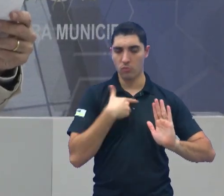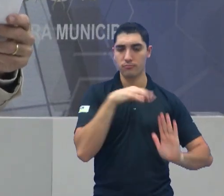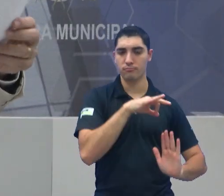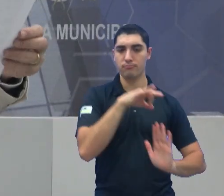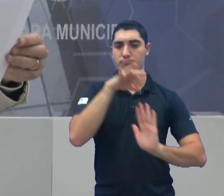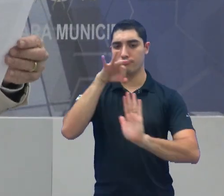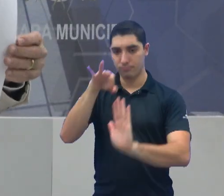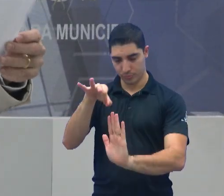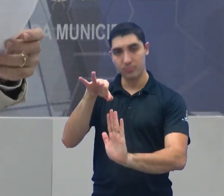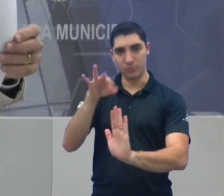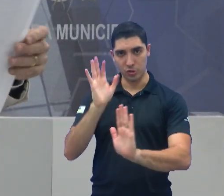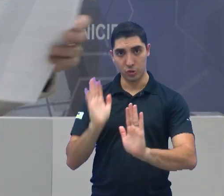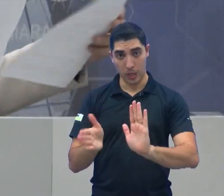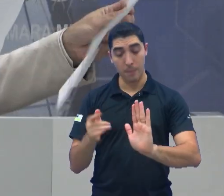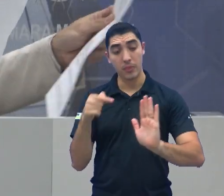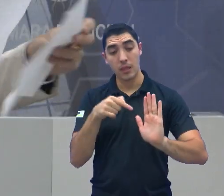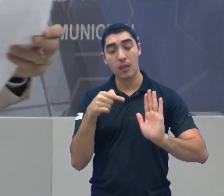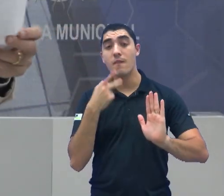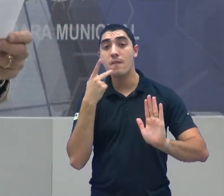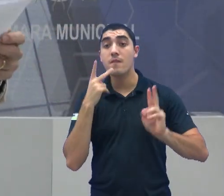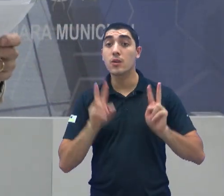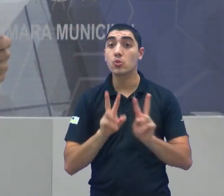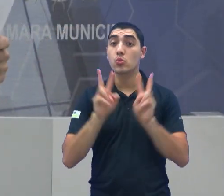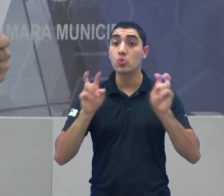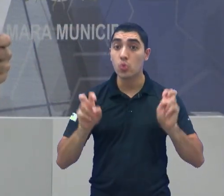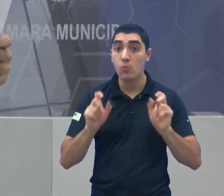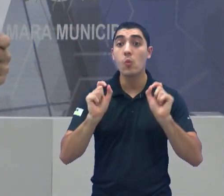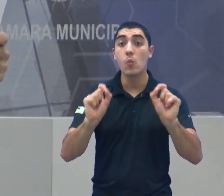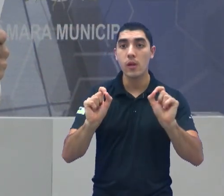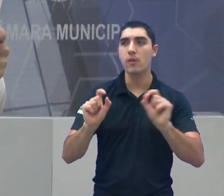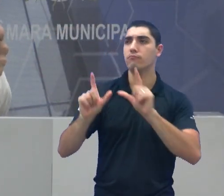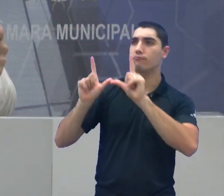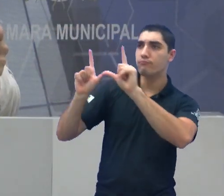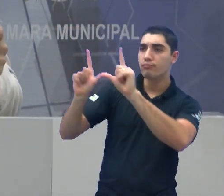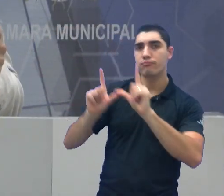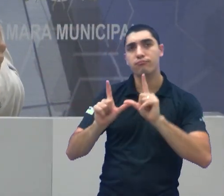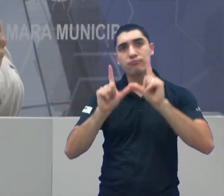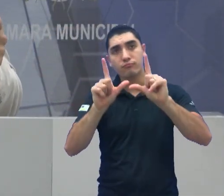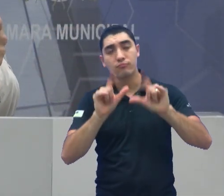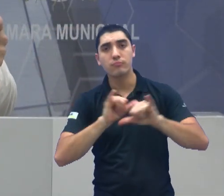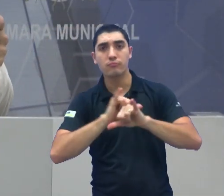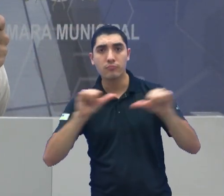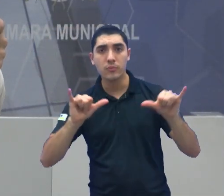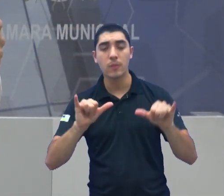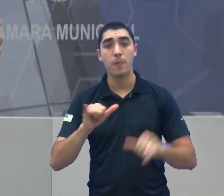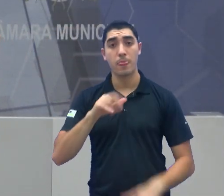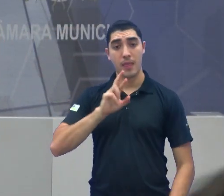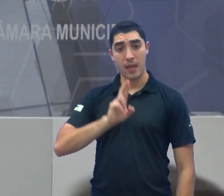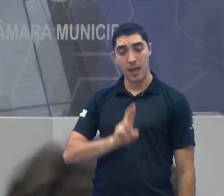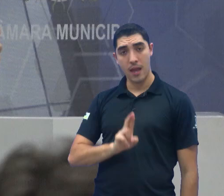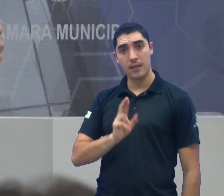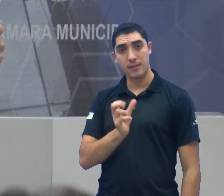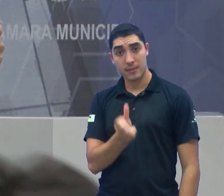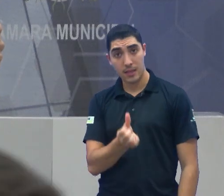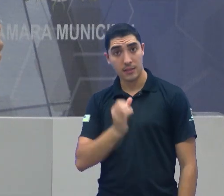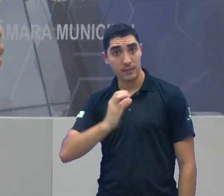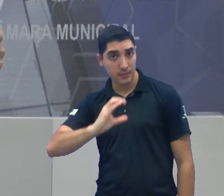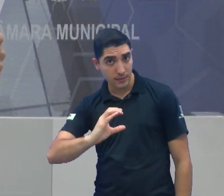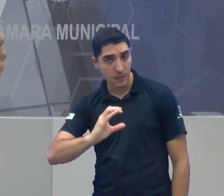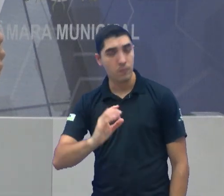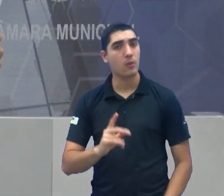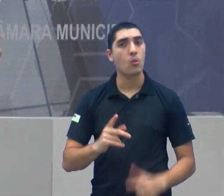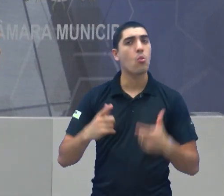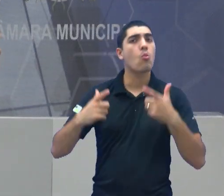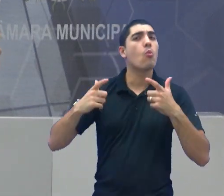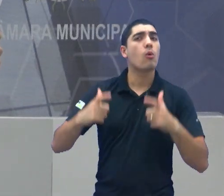734/2025, a implantação de placas de sinalização R6C com restrição de estacionamento no horário